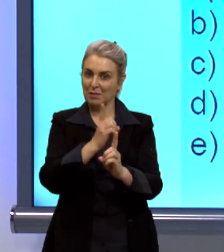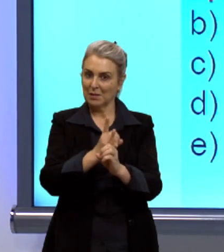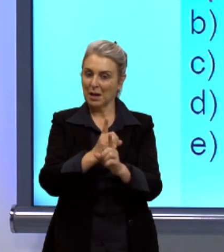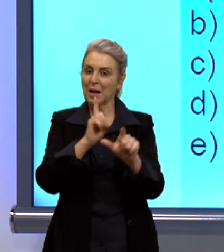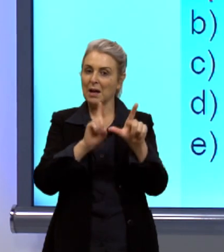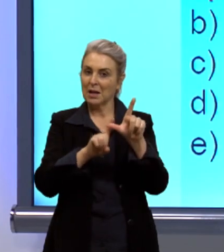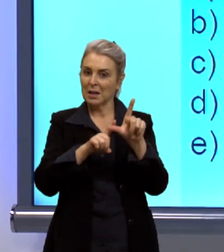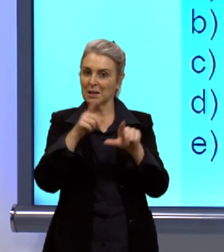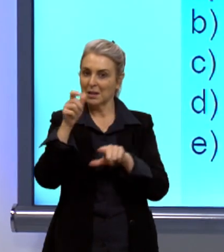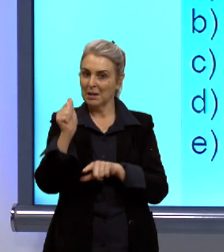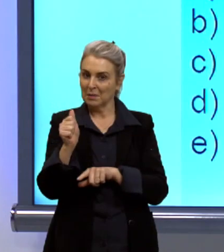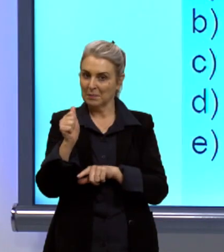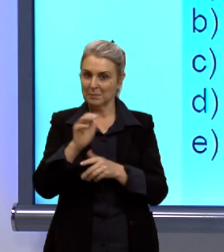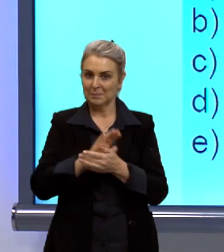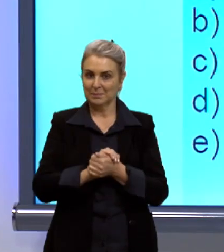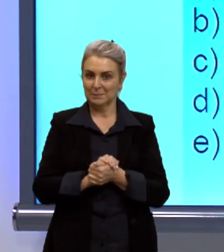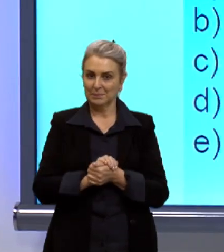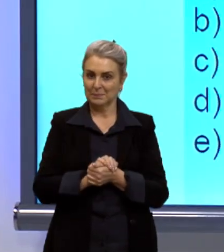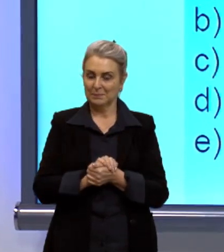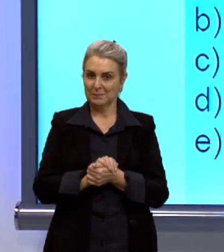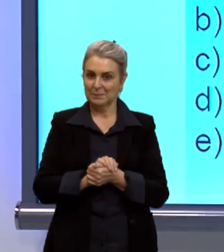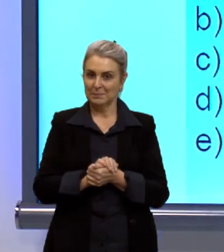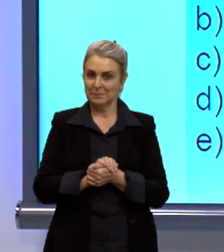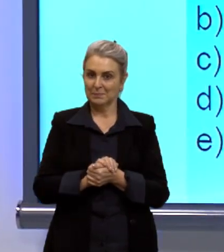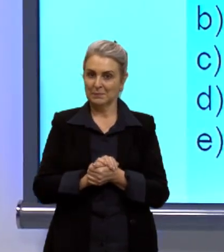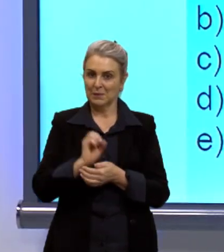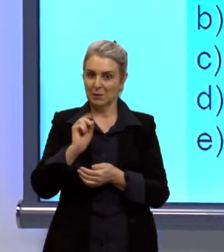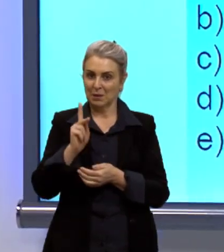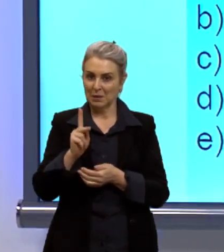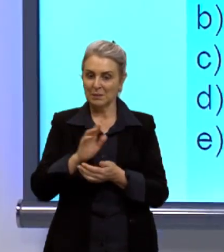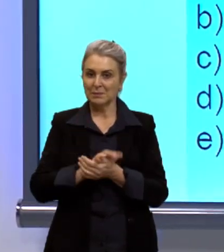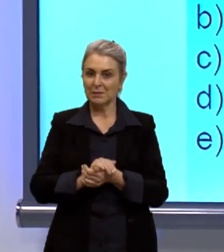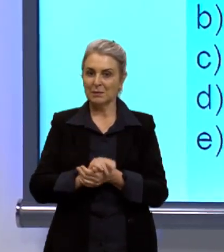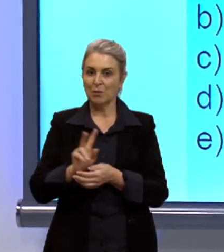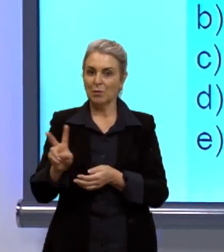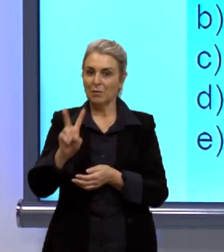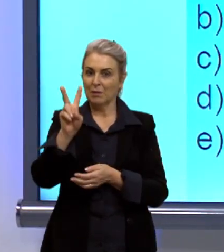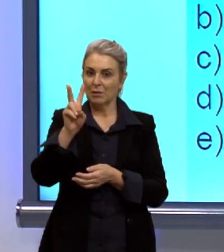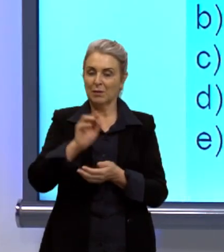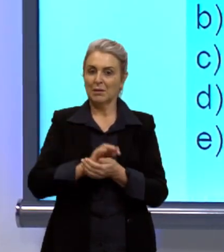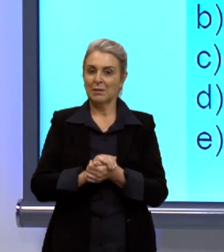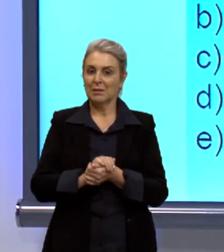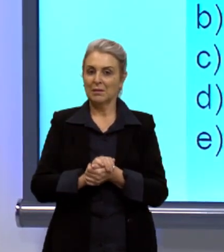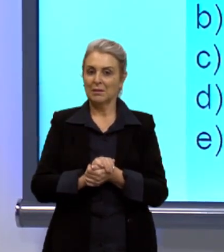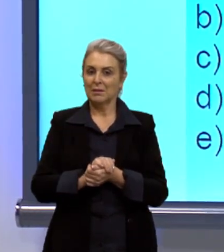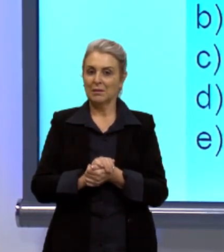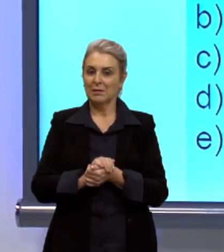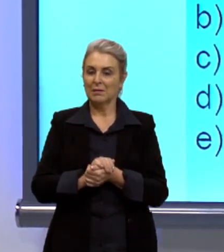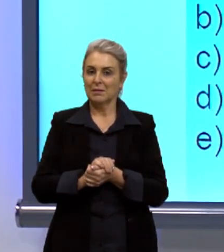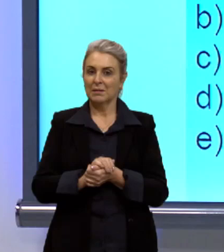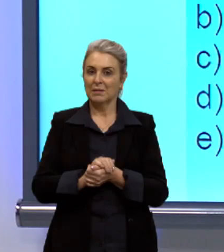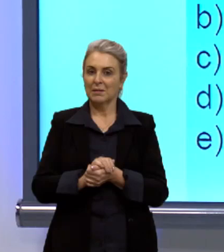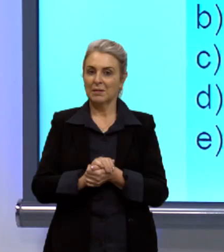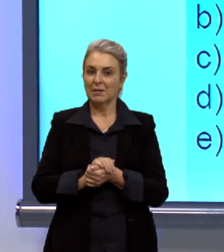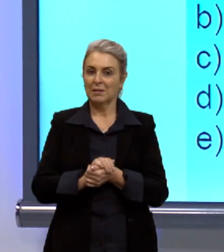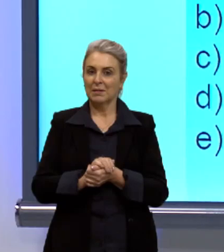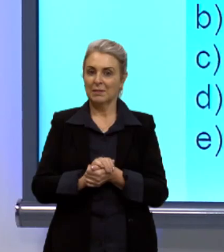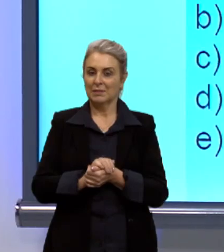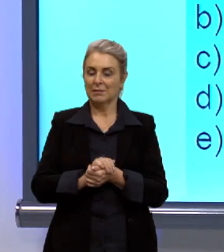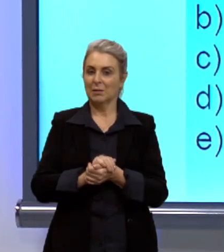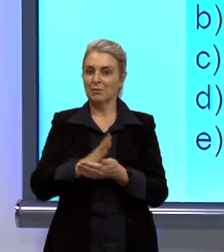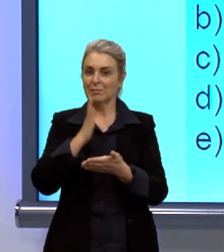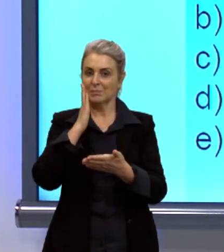como resolução desta questão, certo? Então, vocês vão encontrar um valor que está neste intervalo. Ele